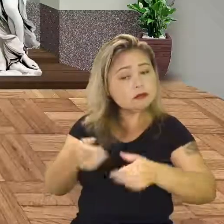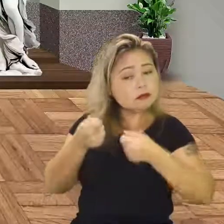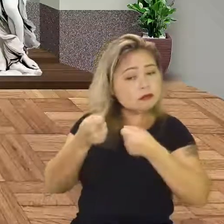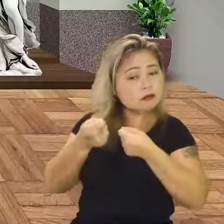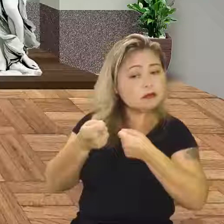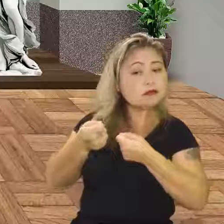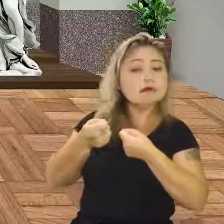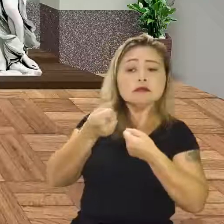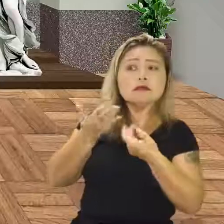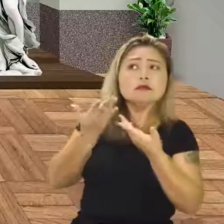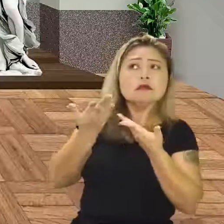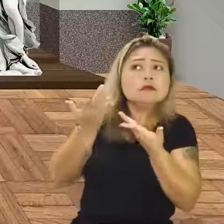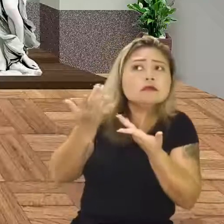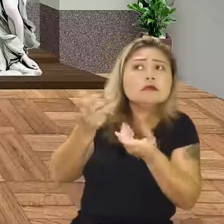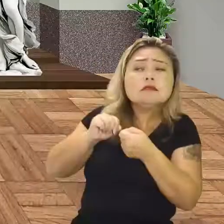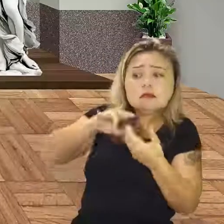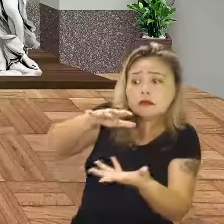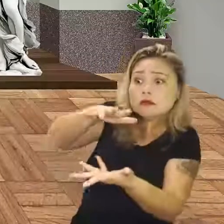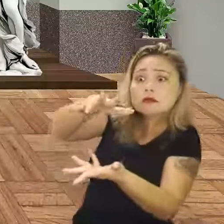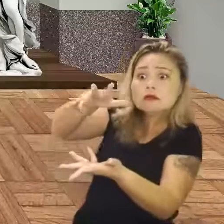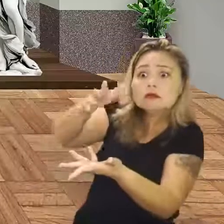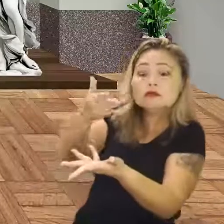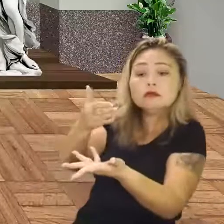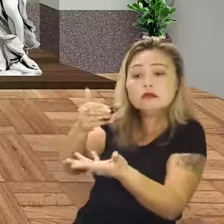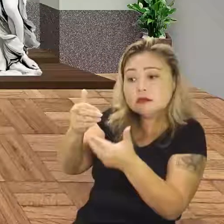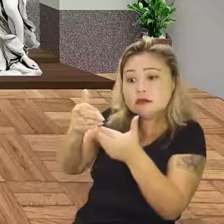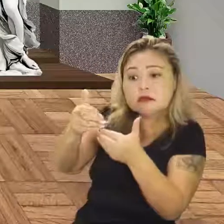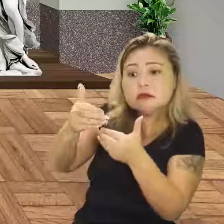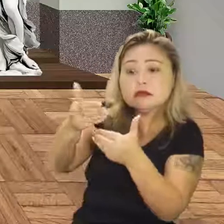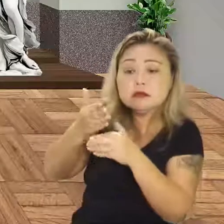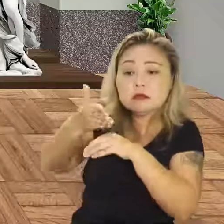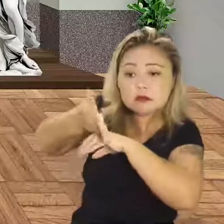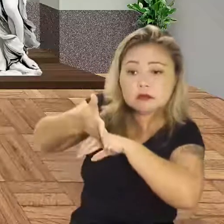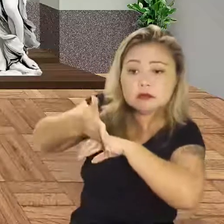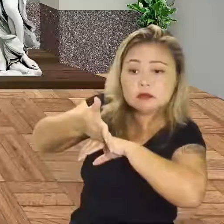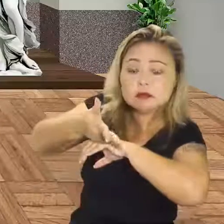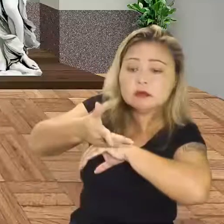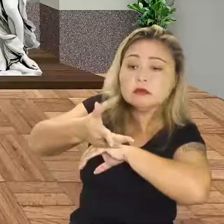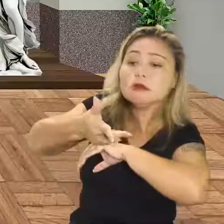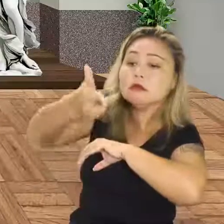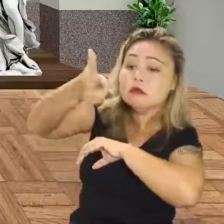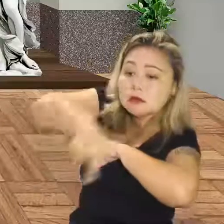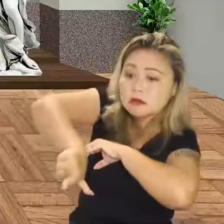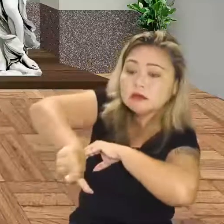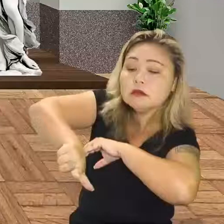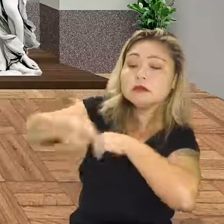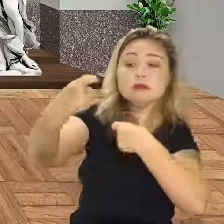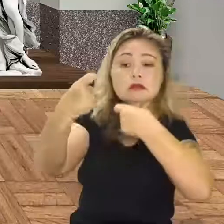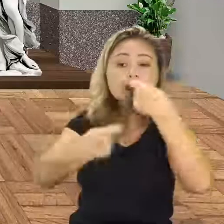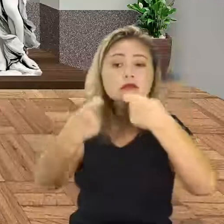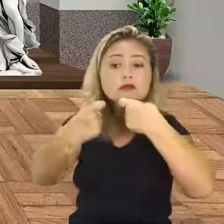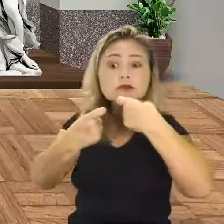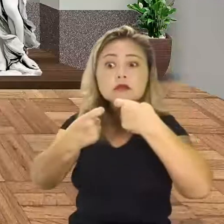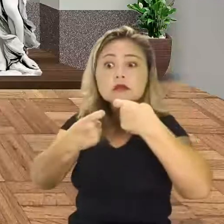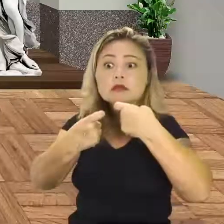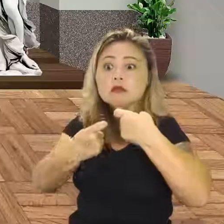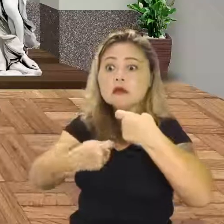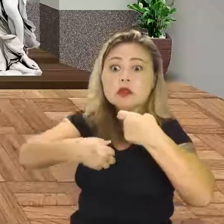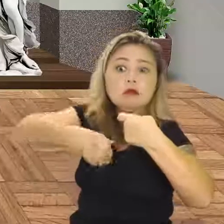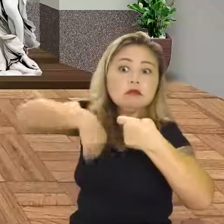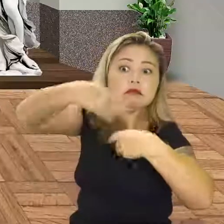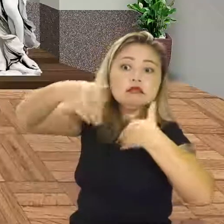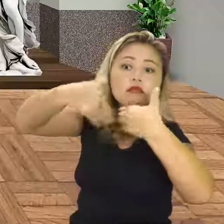torcendo para que o mundo não entre novamente numa guerra de proporções